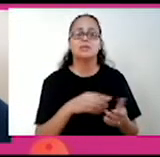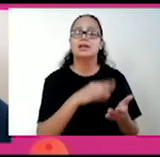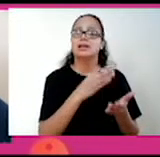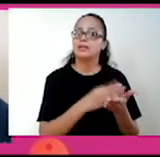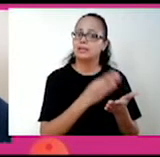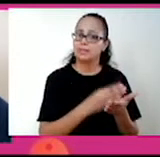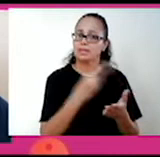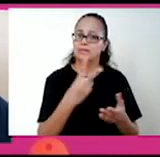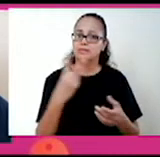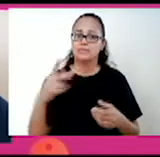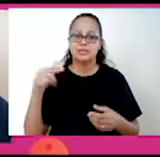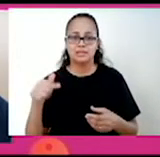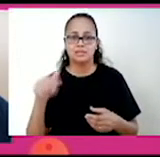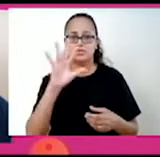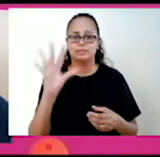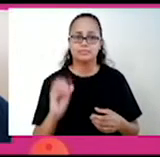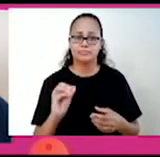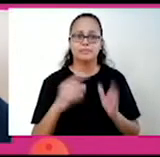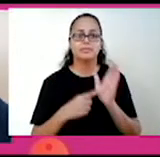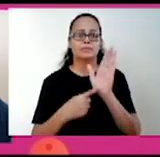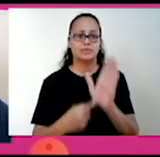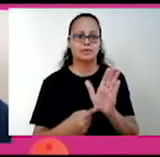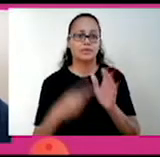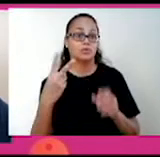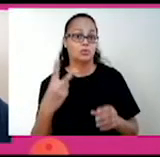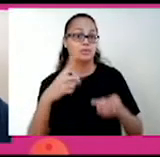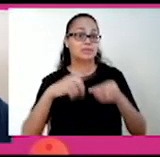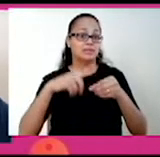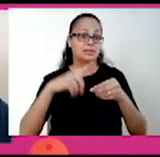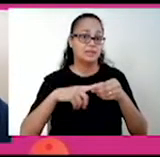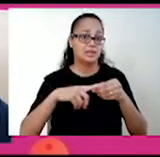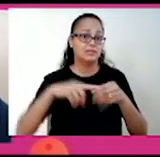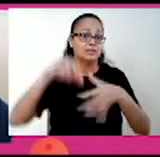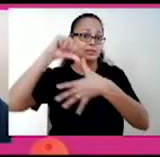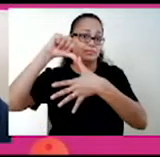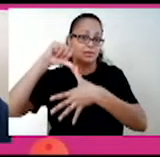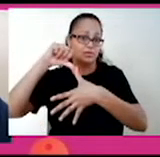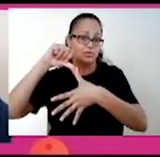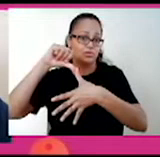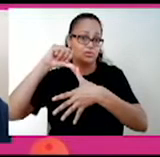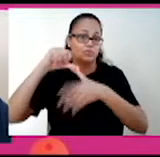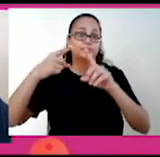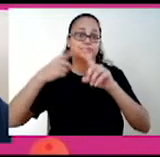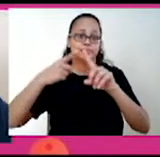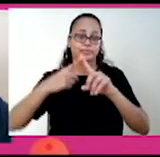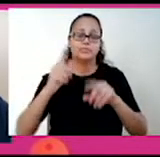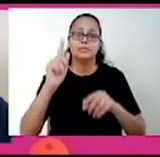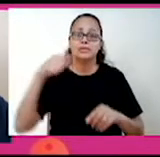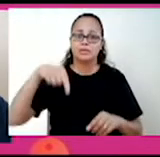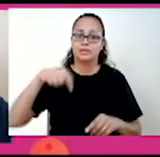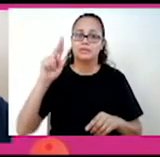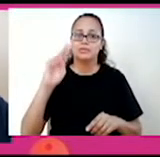227. O mapa apresentado a seguir destaca duas cidades da América do Sul, Quito, capital do Equador, e Manaus, capital do estado